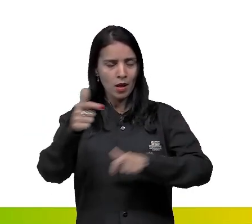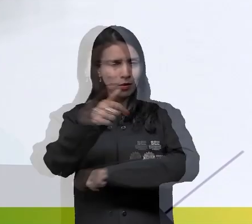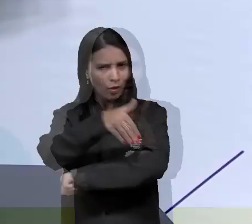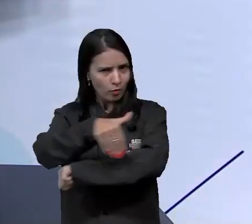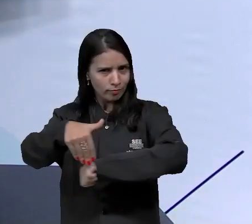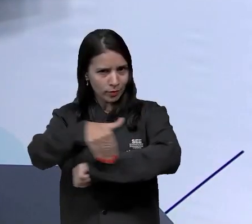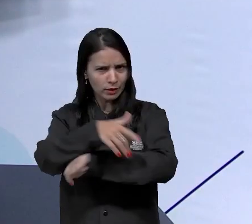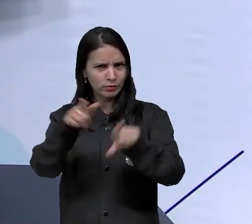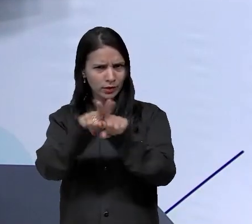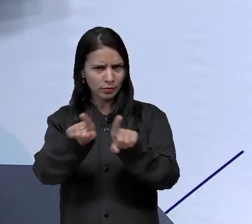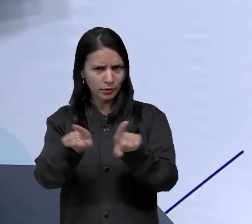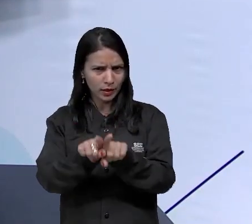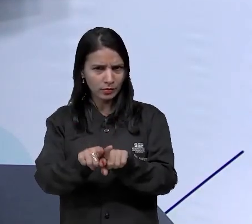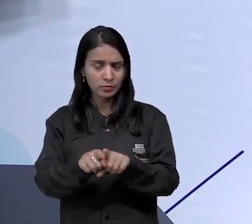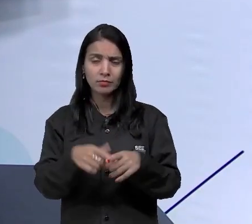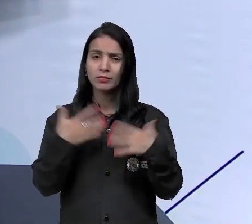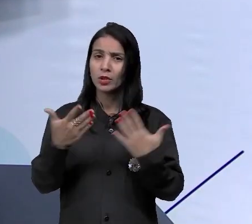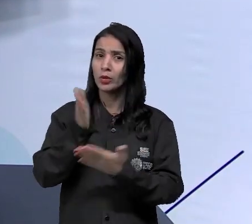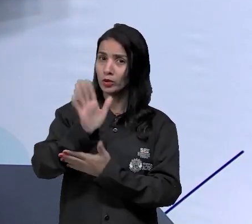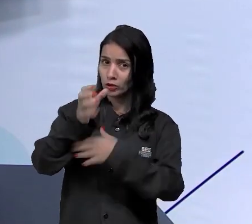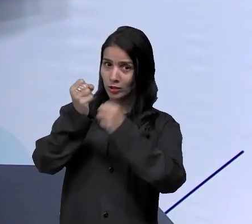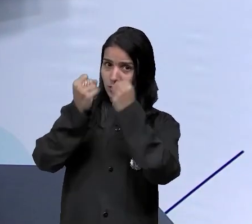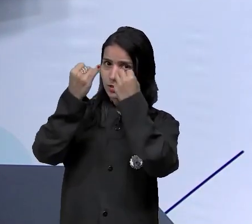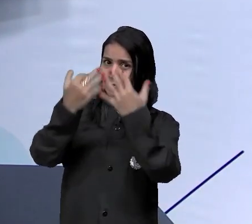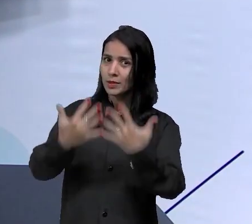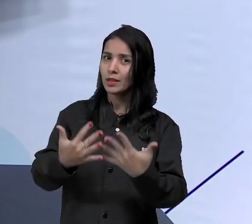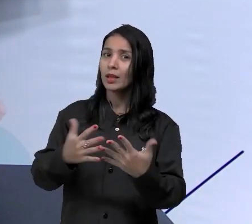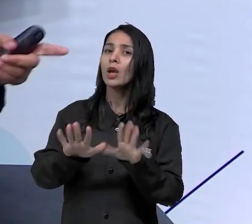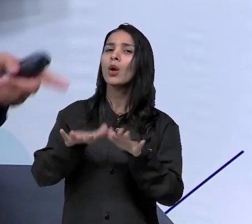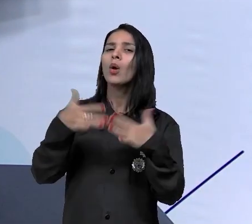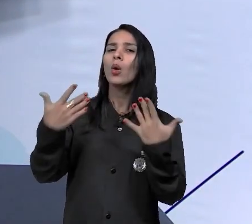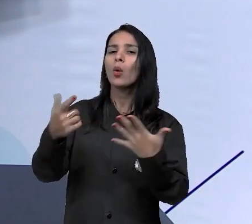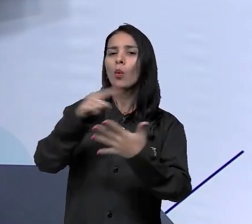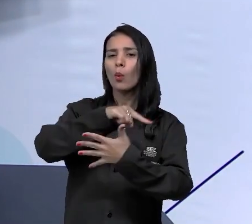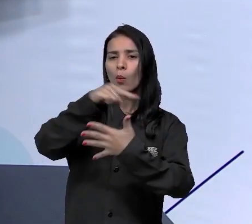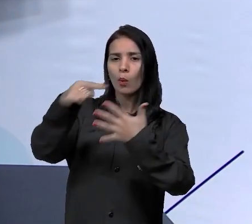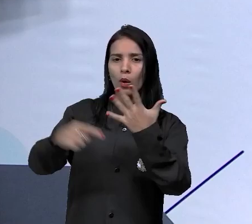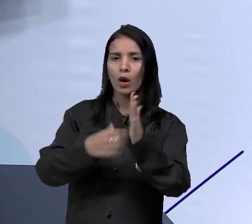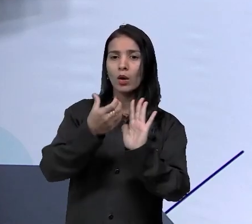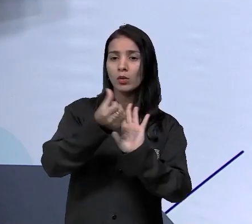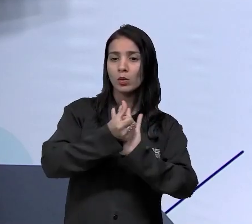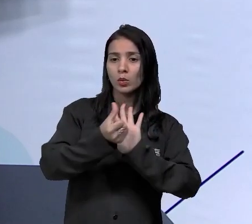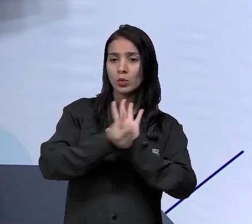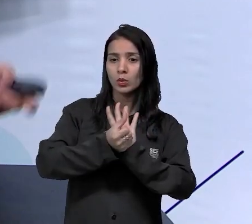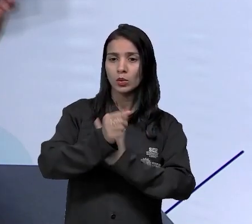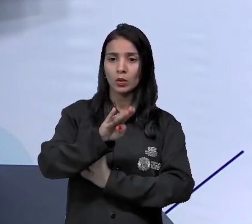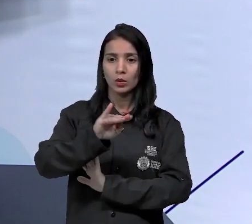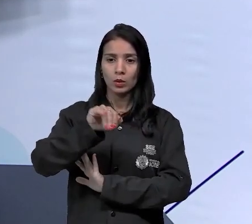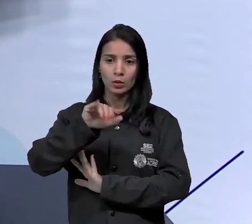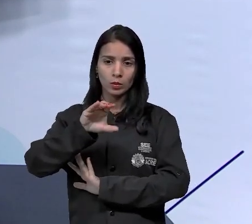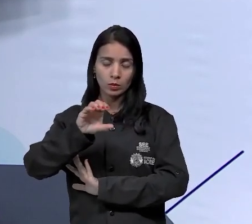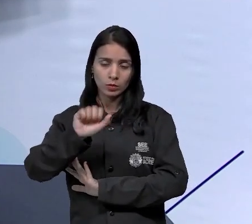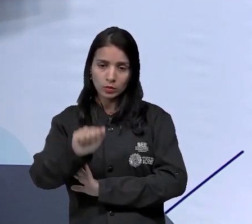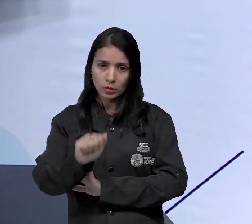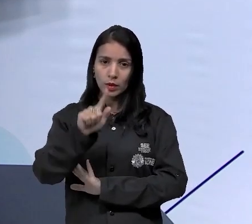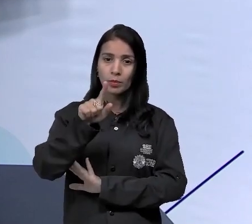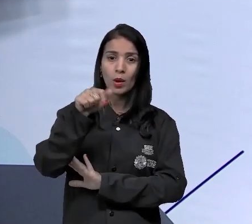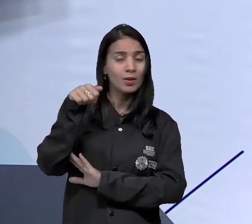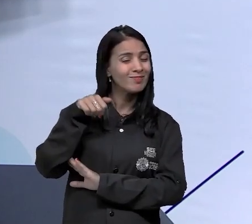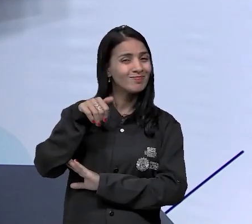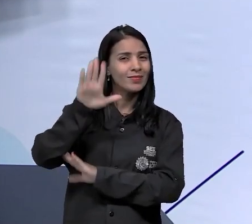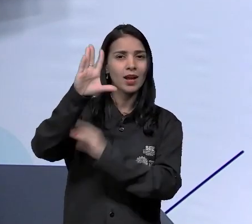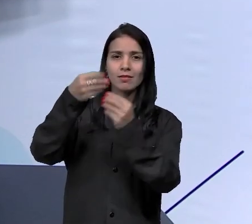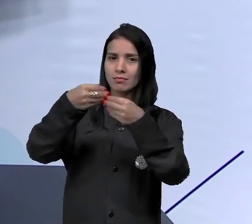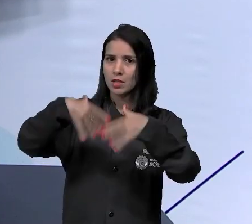desses biomas brasileiros, qual dos 6 biomas é o mais ameaçado. Então a gente já descarta que a letra A não é a